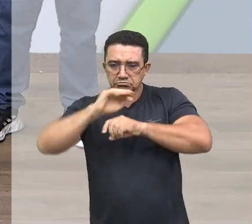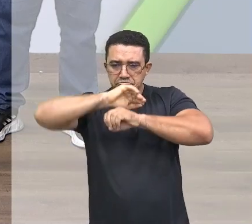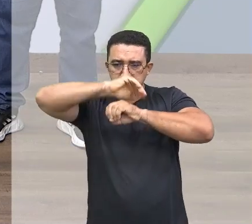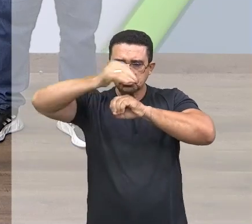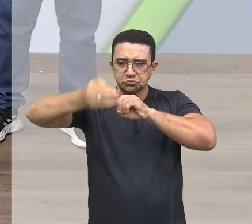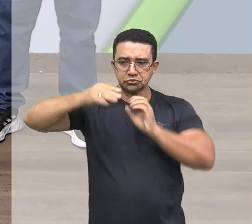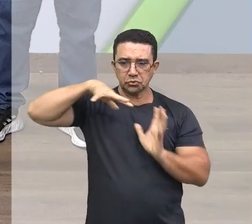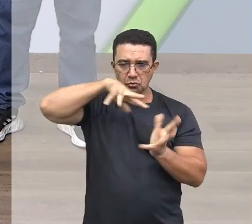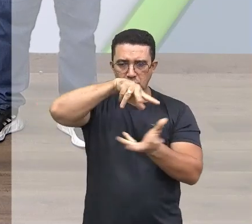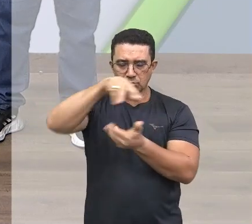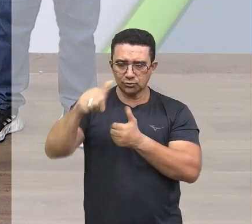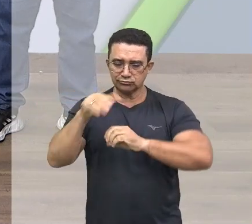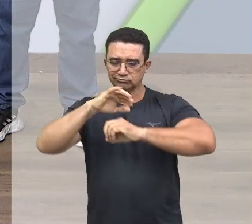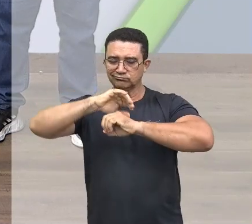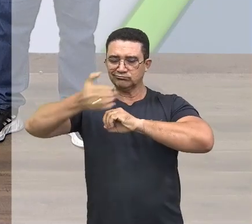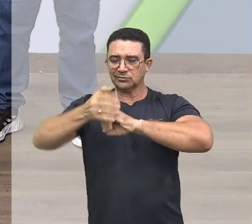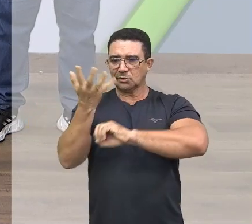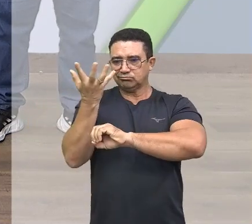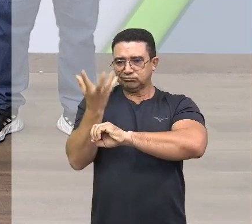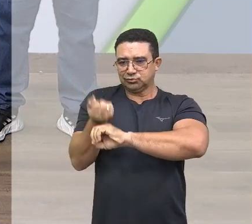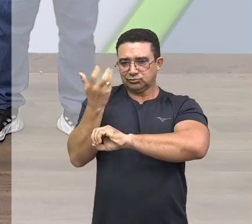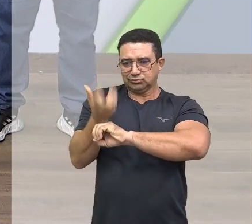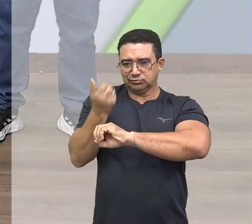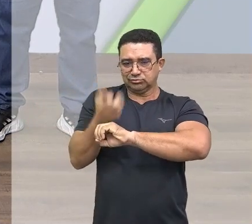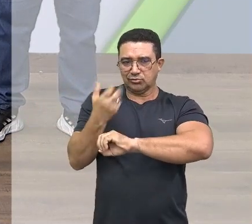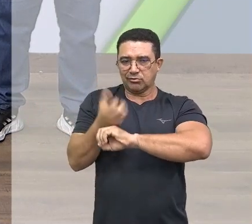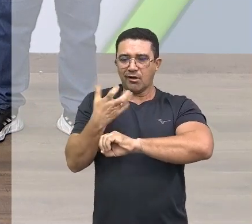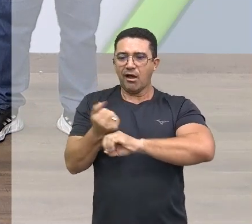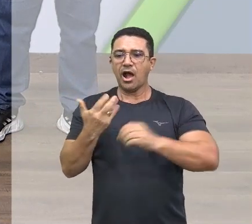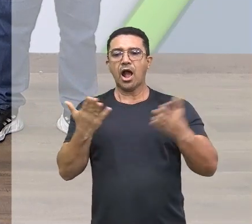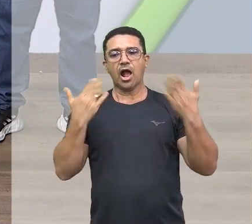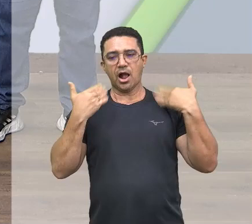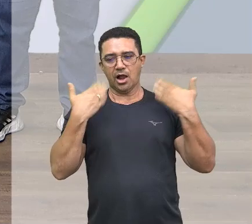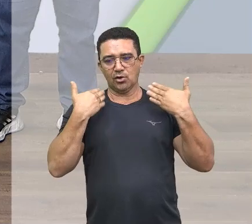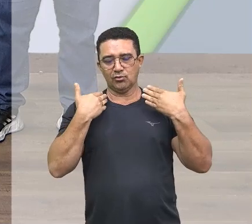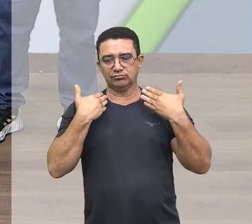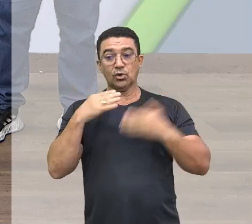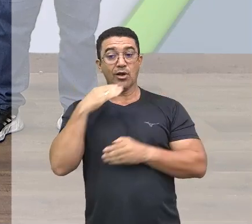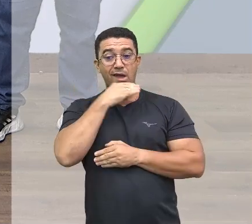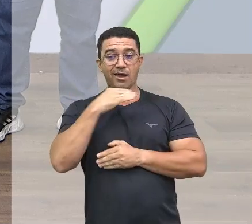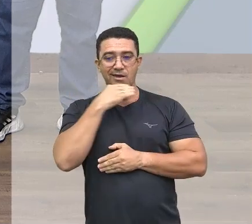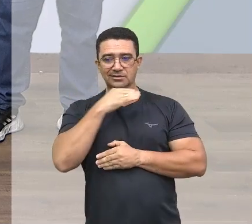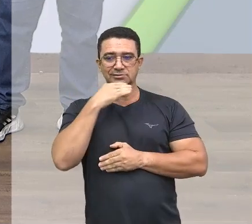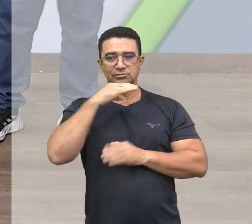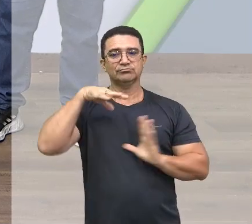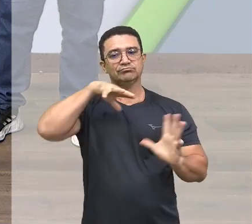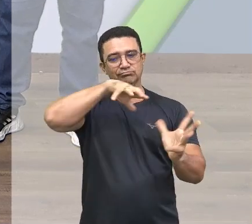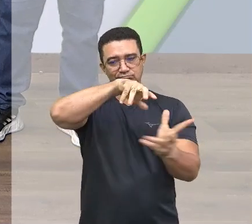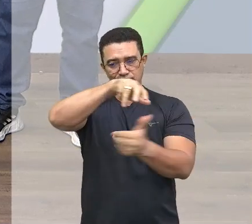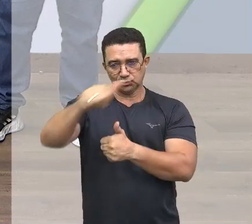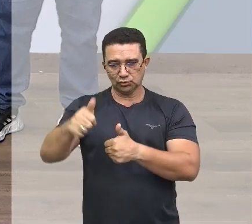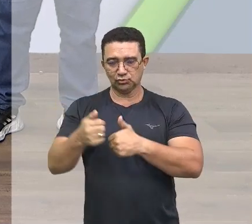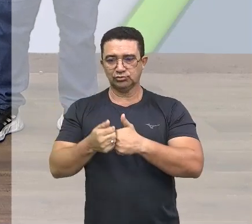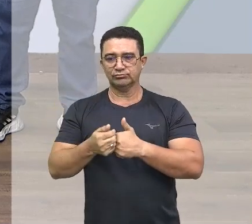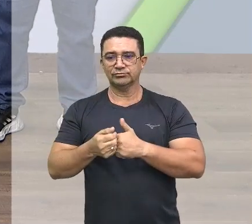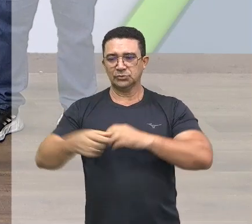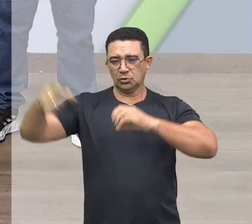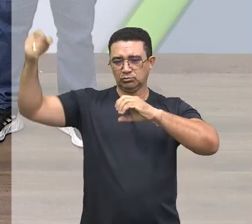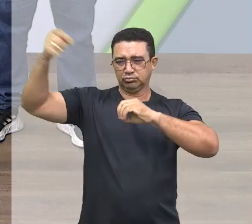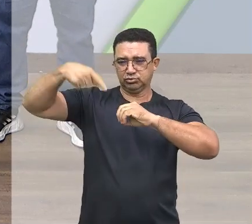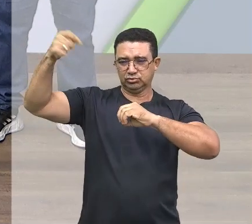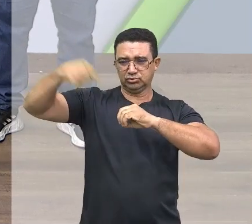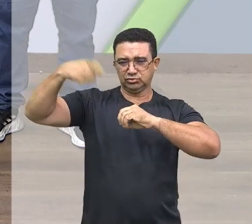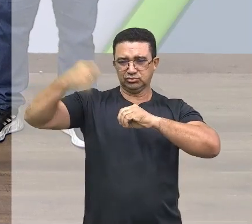está retendo mais calor. E retendo mais calor, nós temos o fenômeno do aquecimento global, que vai desencadear todos esses